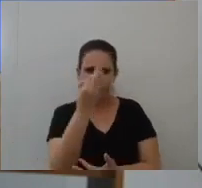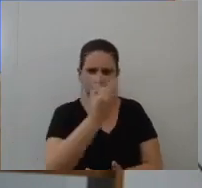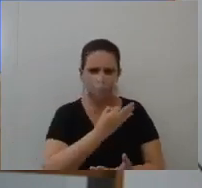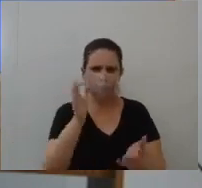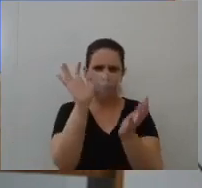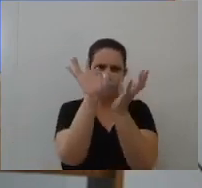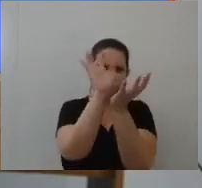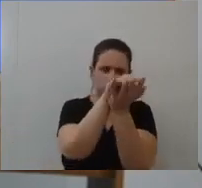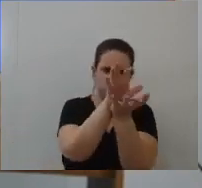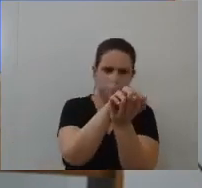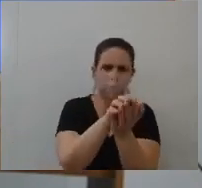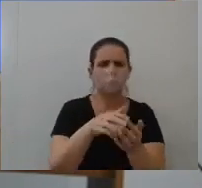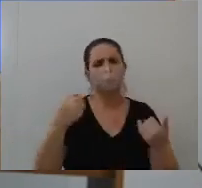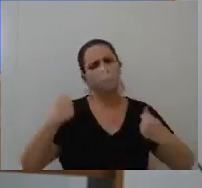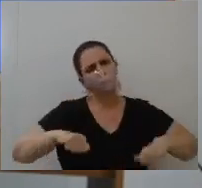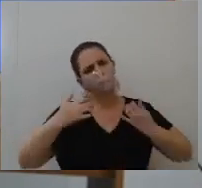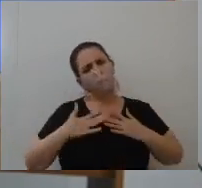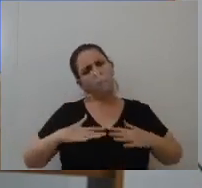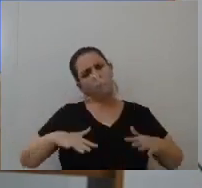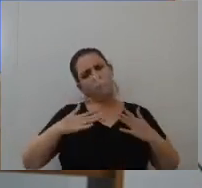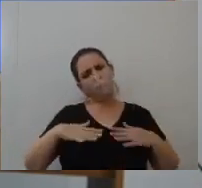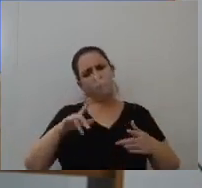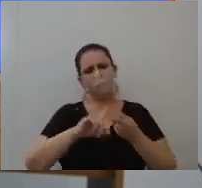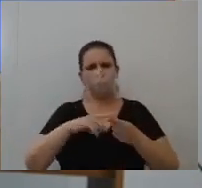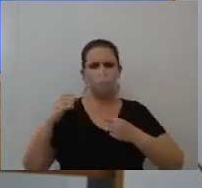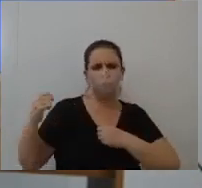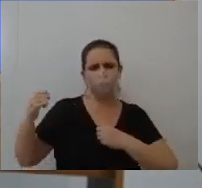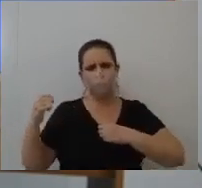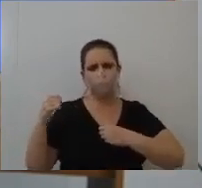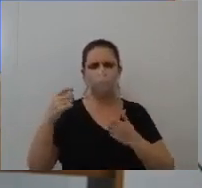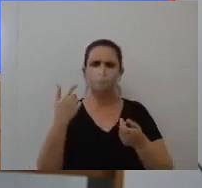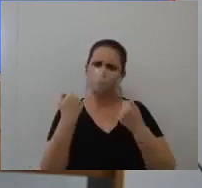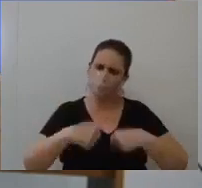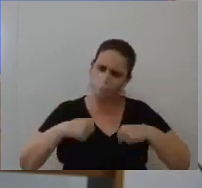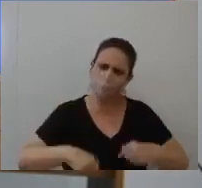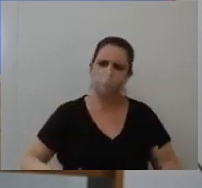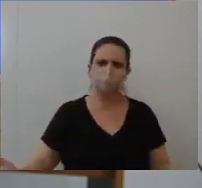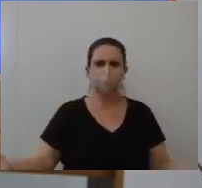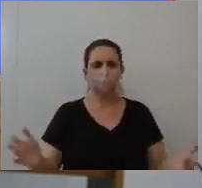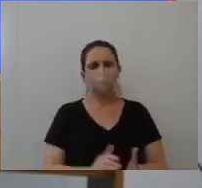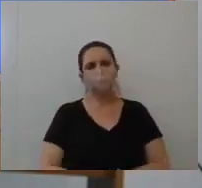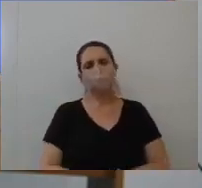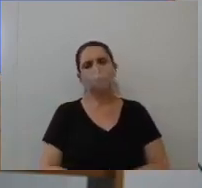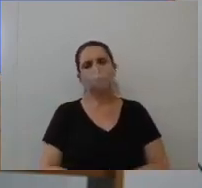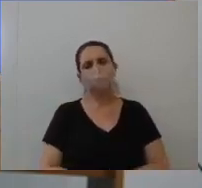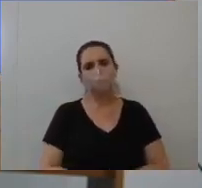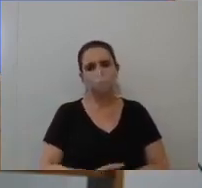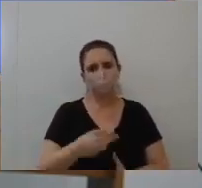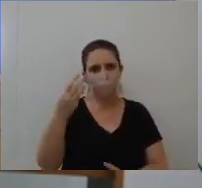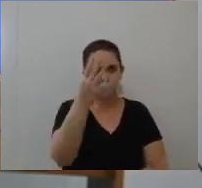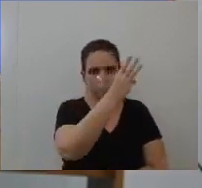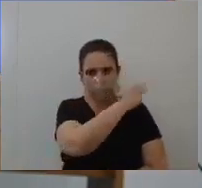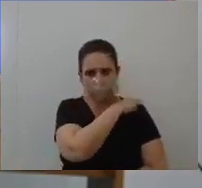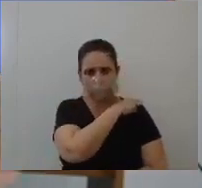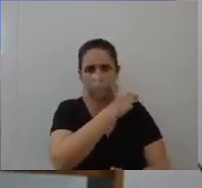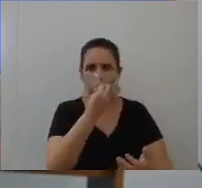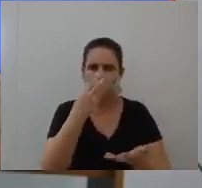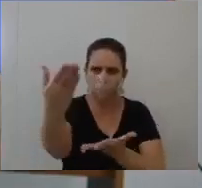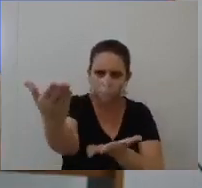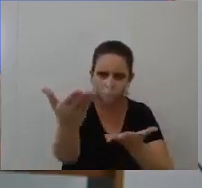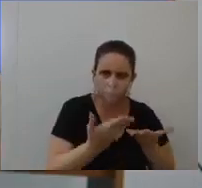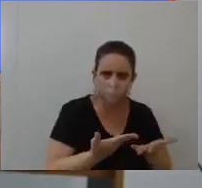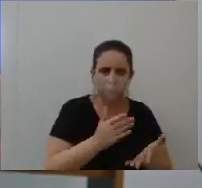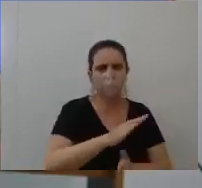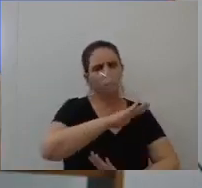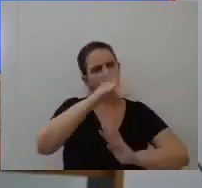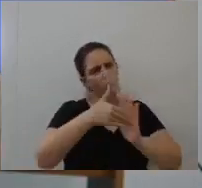casa, tem que ter um momento, gente, pra gente relaxar também, pra gente dançar, pra gente... Não é não? Então a gente enlouquece. Terceiro ano do ensino médio, sejam muito bem-vindos,